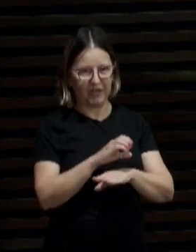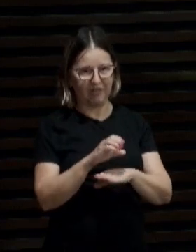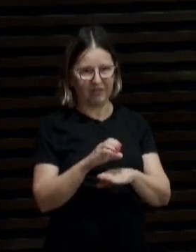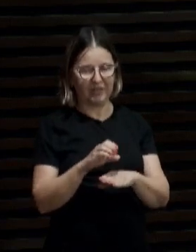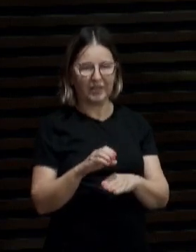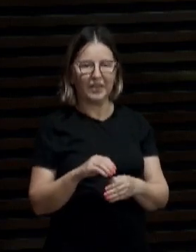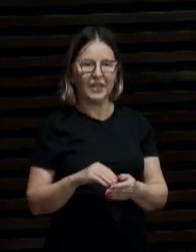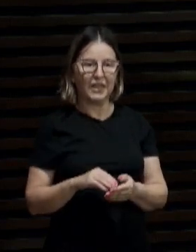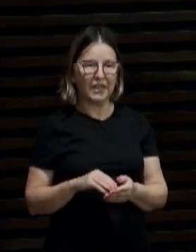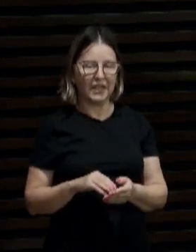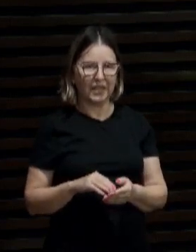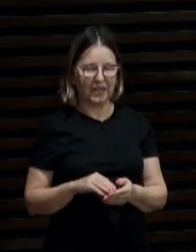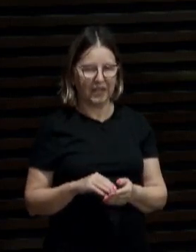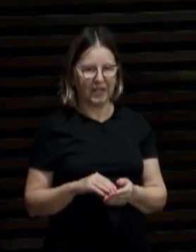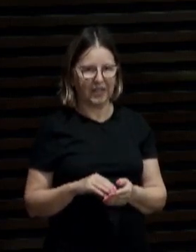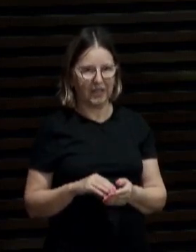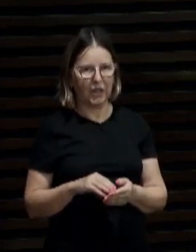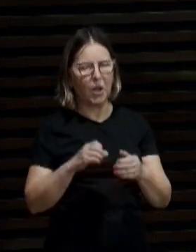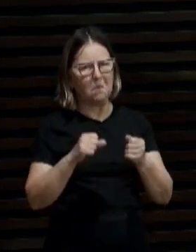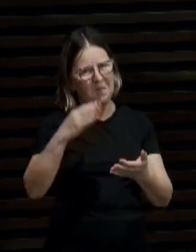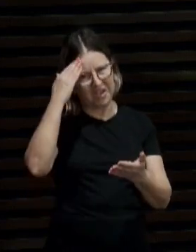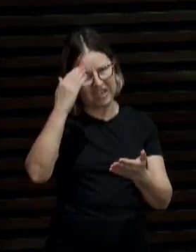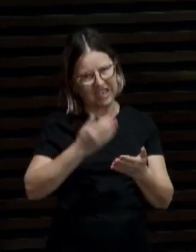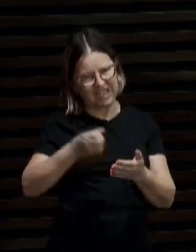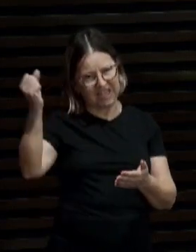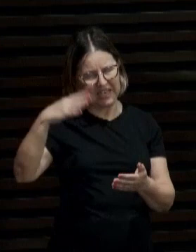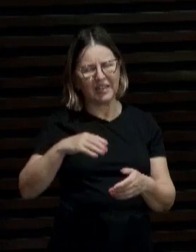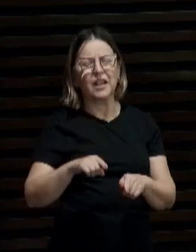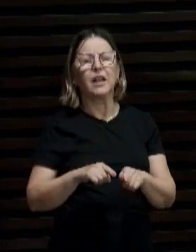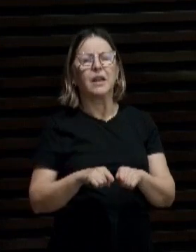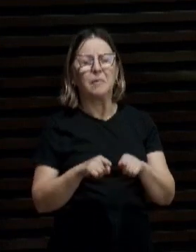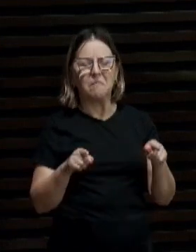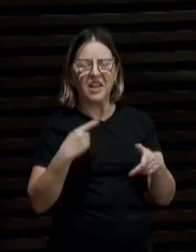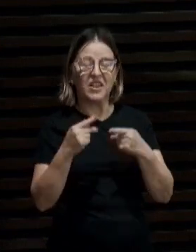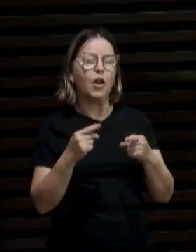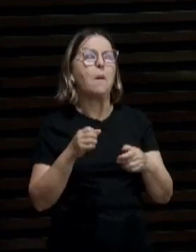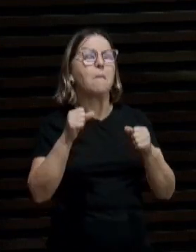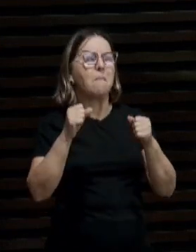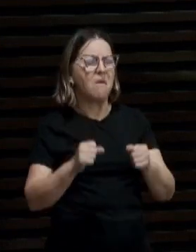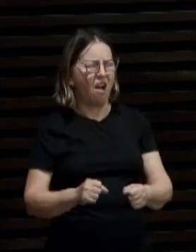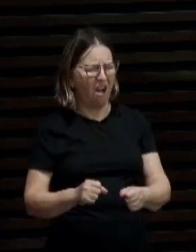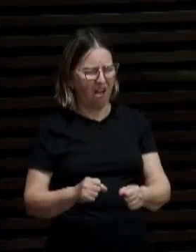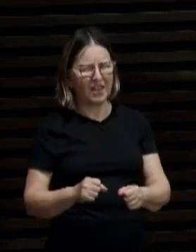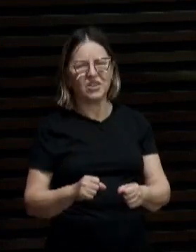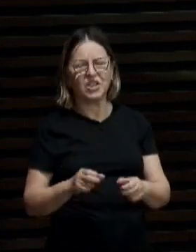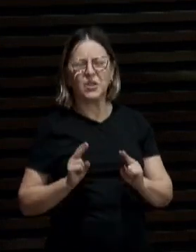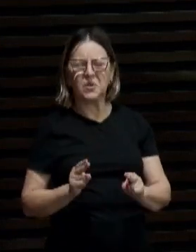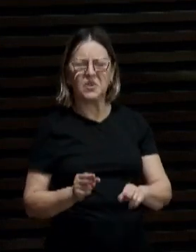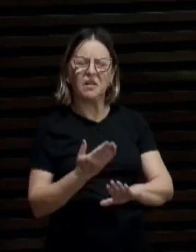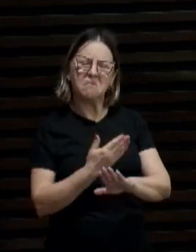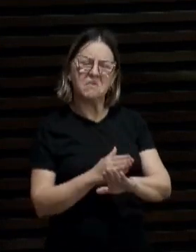ela é suficiente, mas que eles poderiam continuar na prática do velho homem.